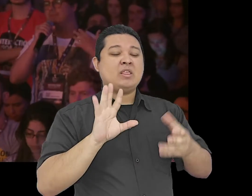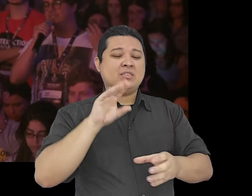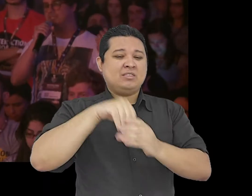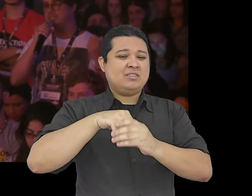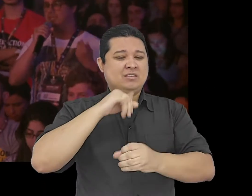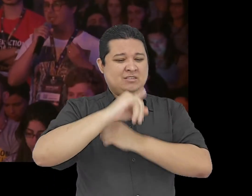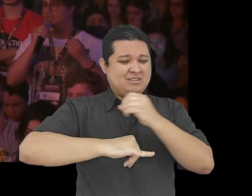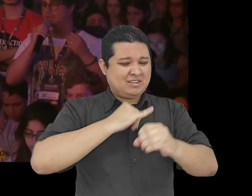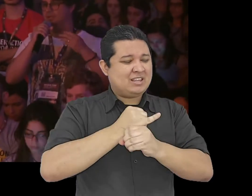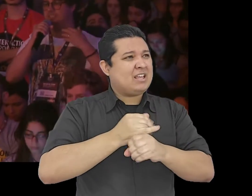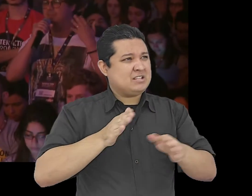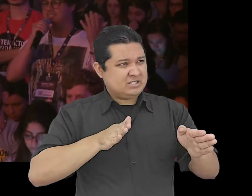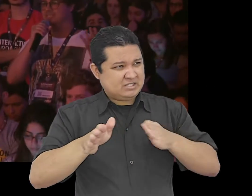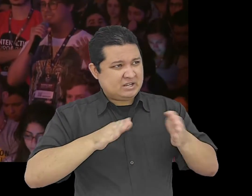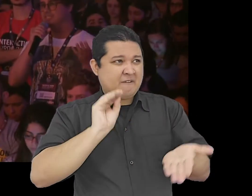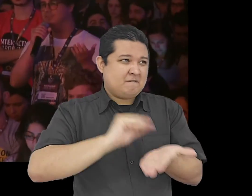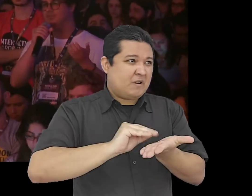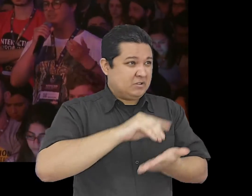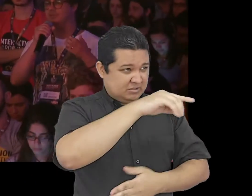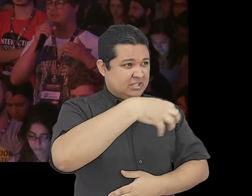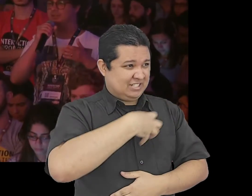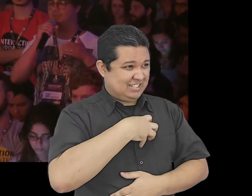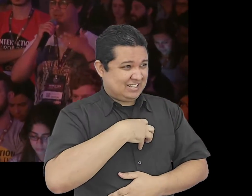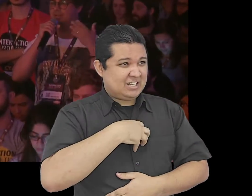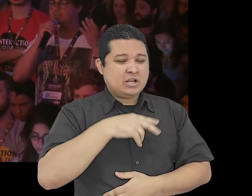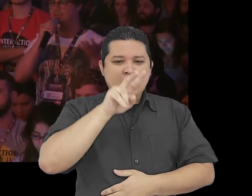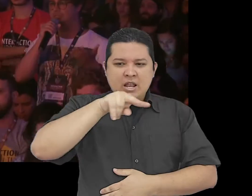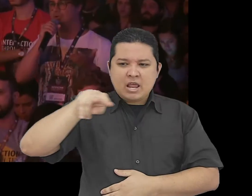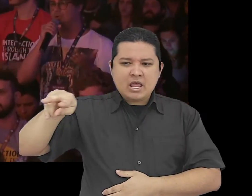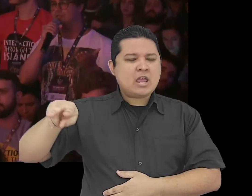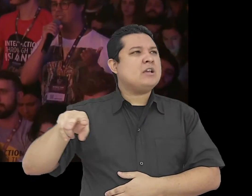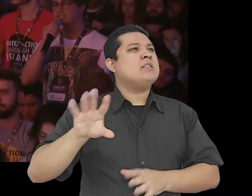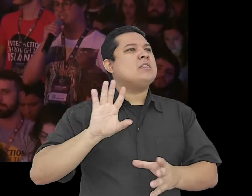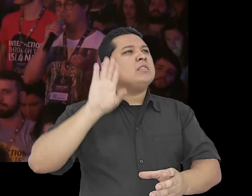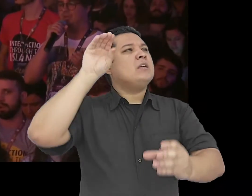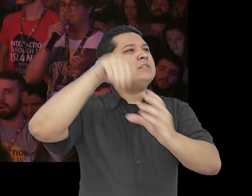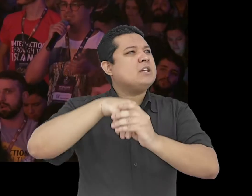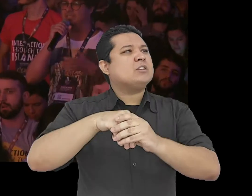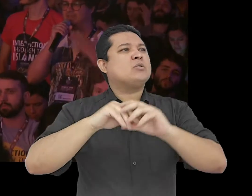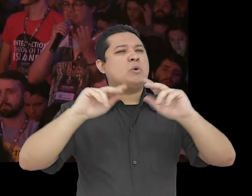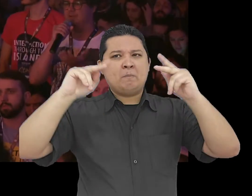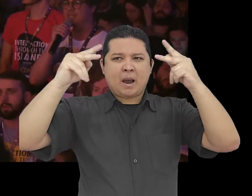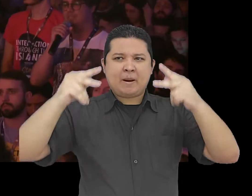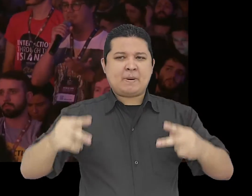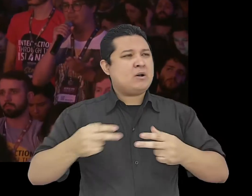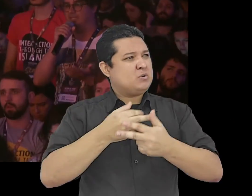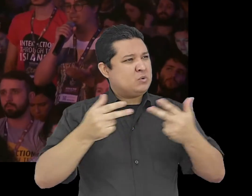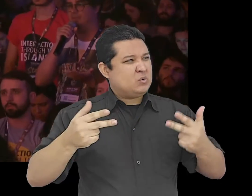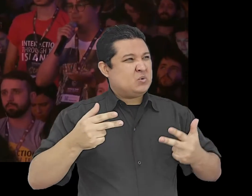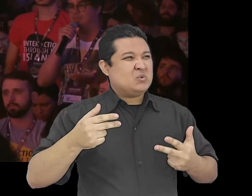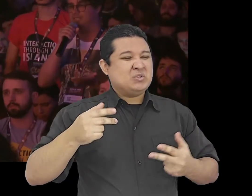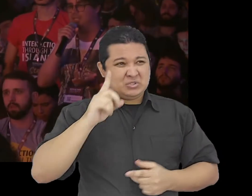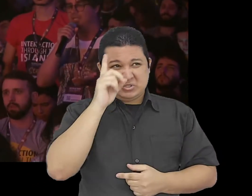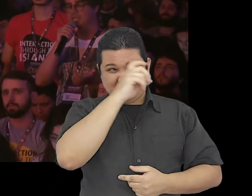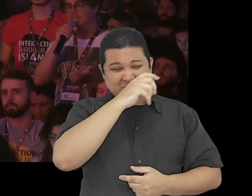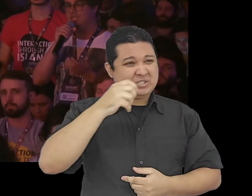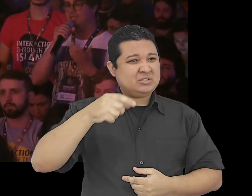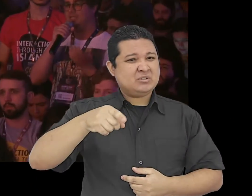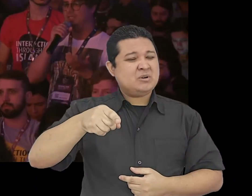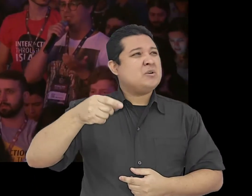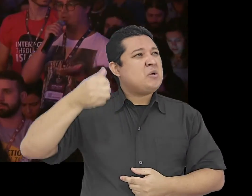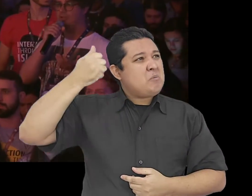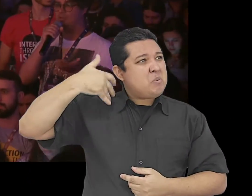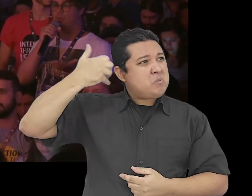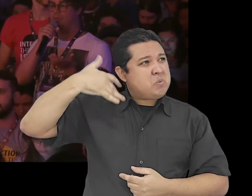a web de ser mais acessível, de ter uma leitura de código decente para descrever o que estava na tela para você?